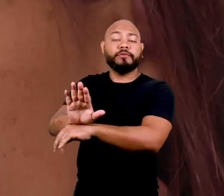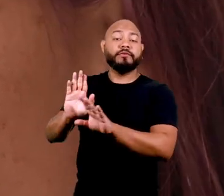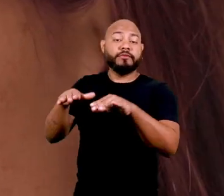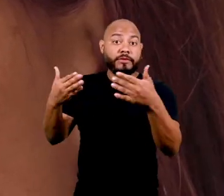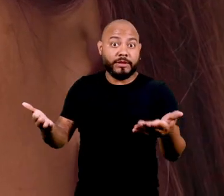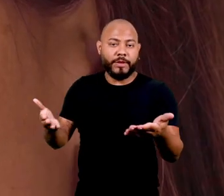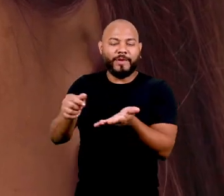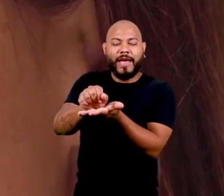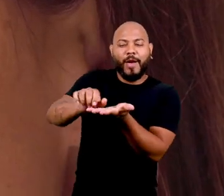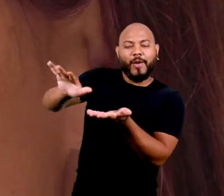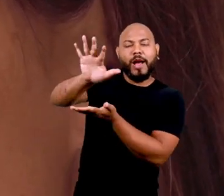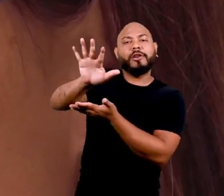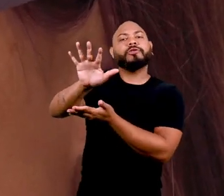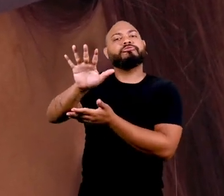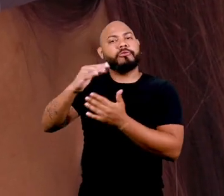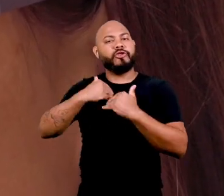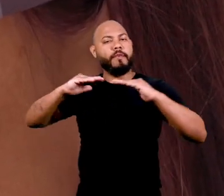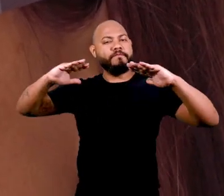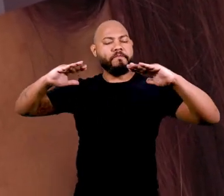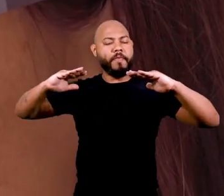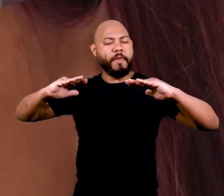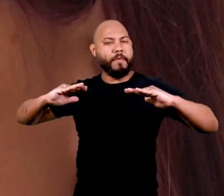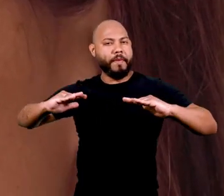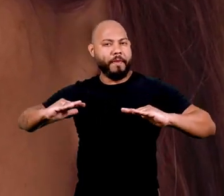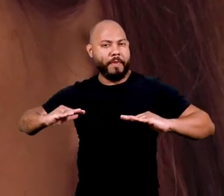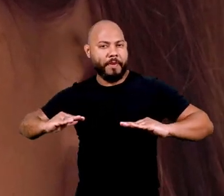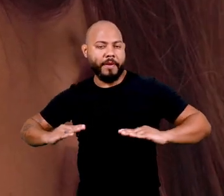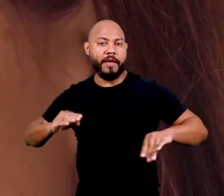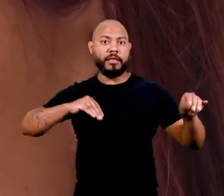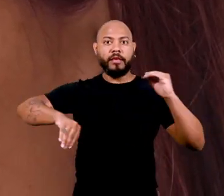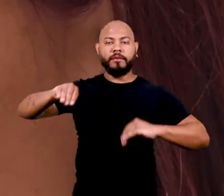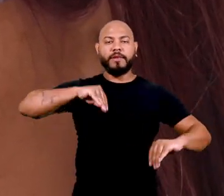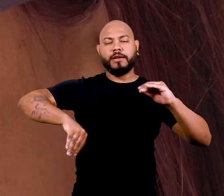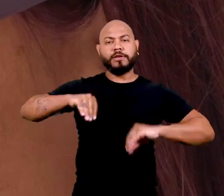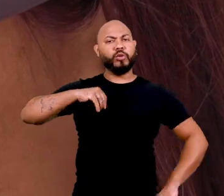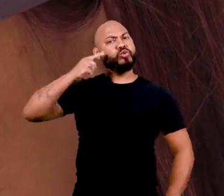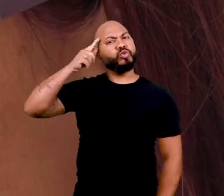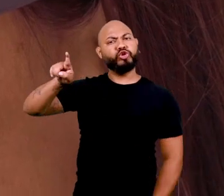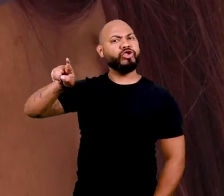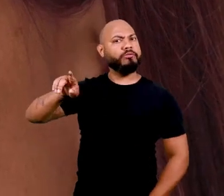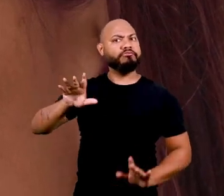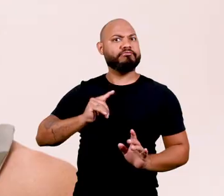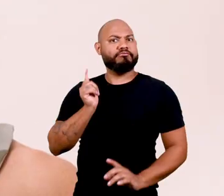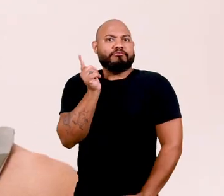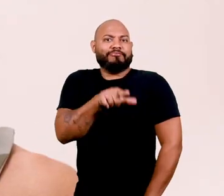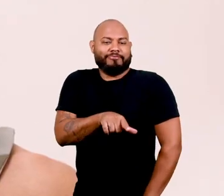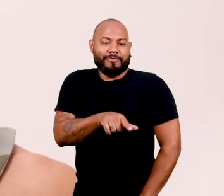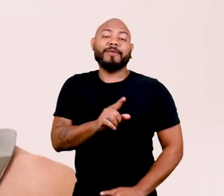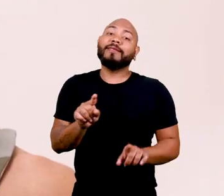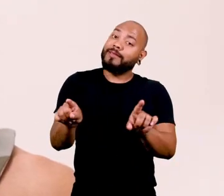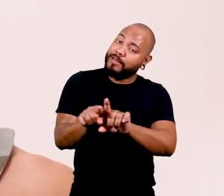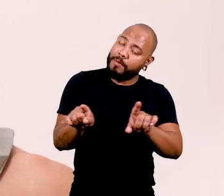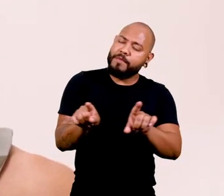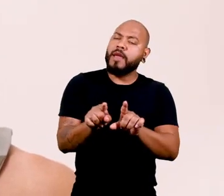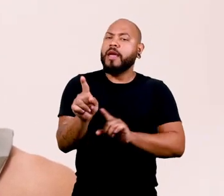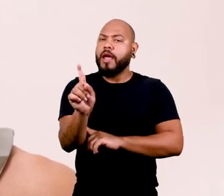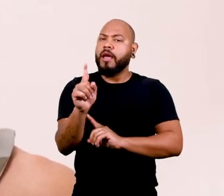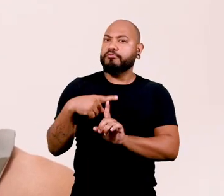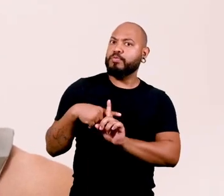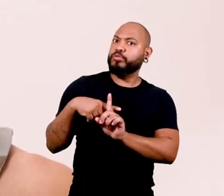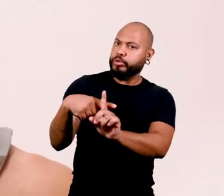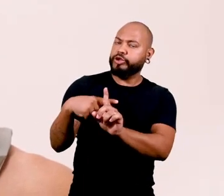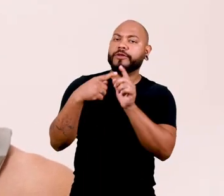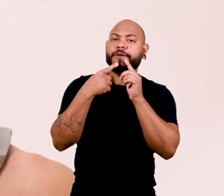eles apresentaram já uma redução nos sintomas de depressão um dia após a sessão. E esse resultado,